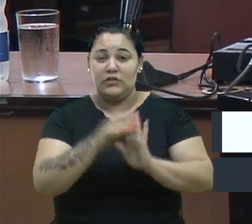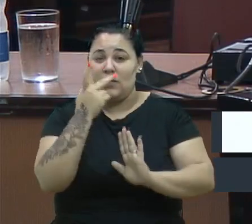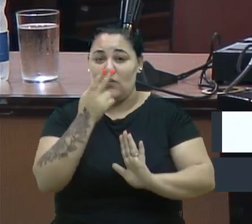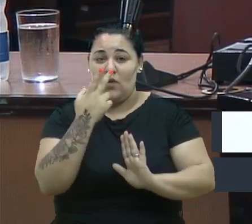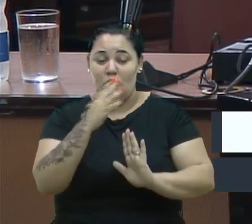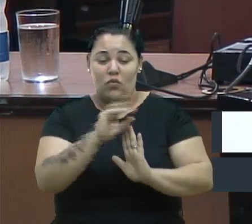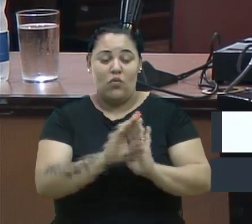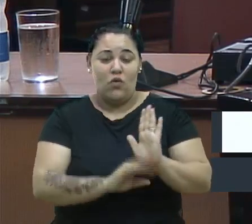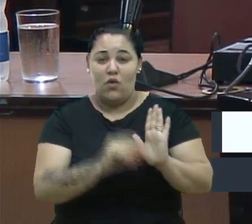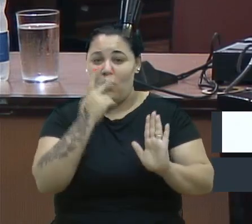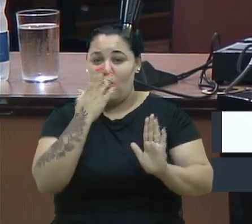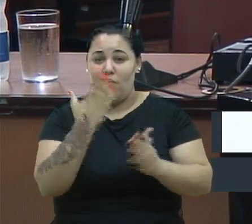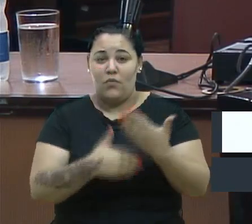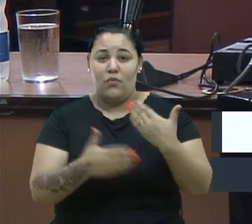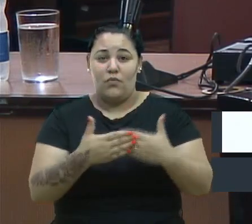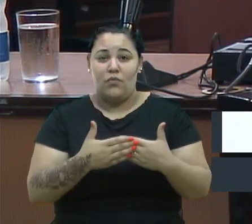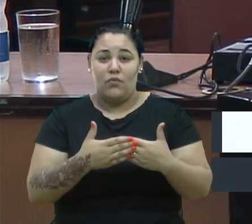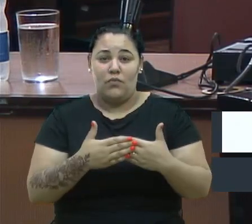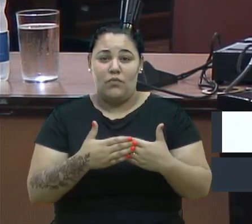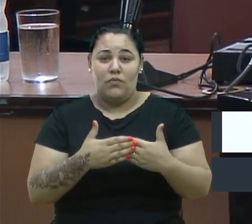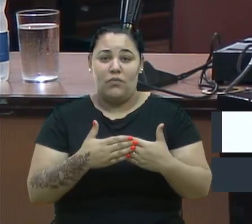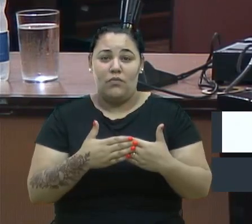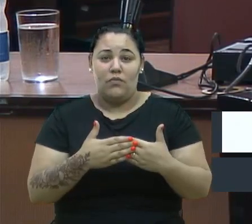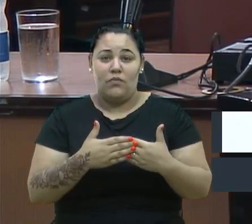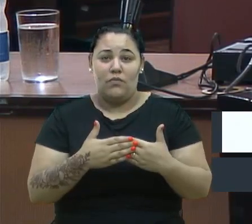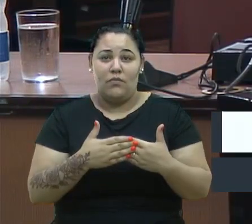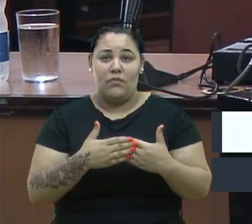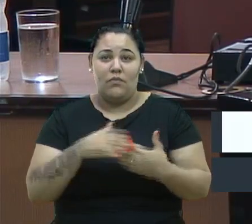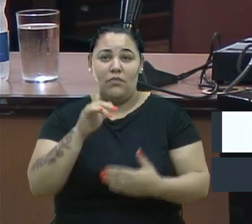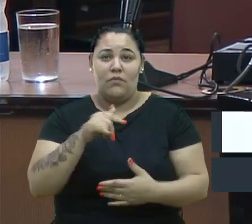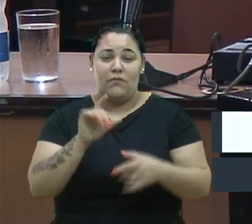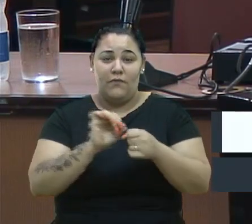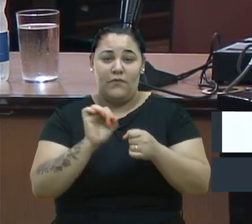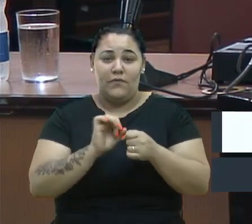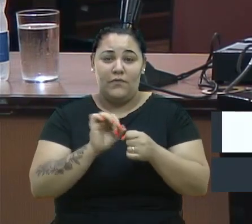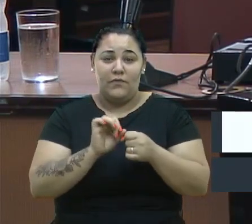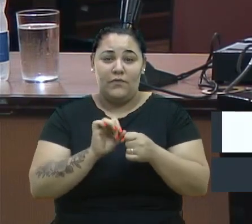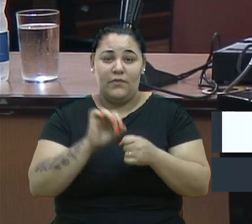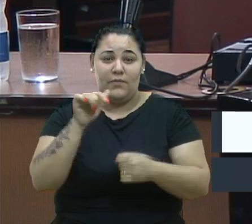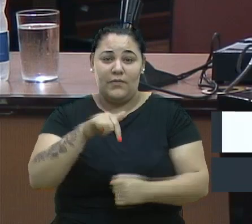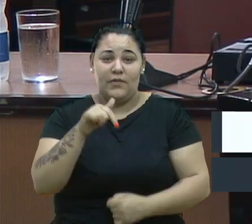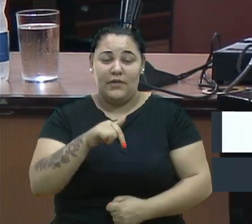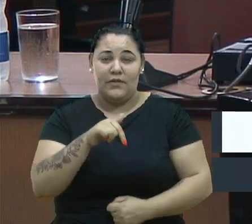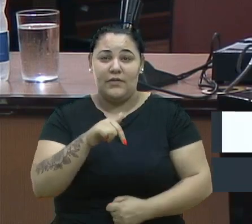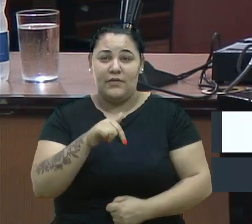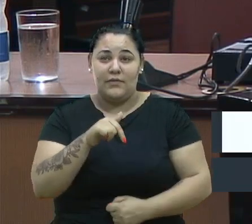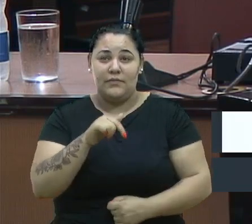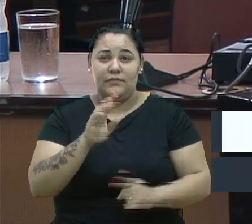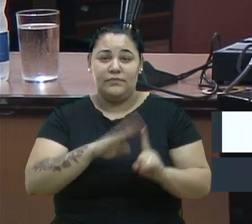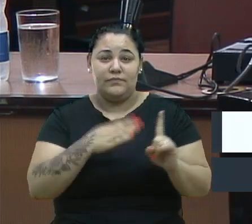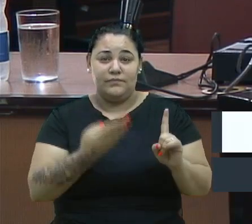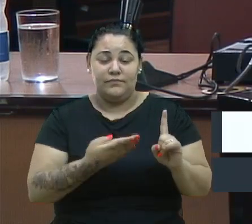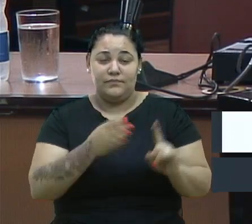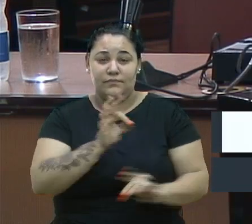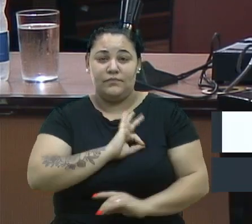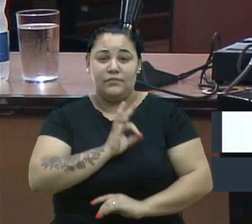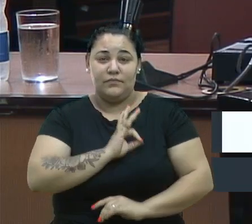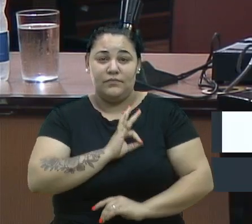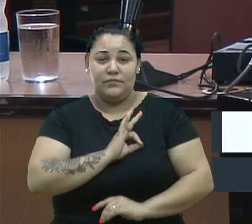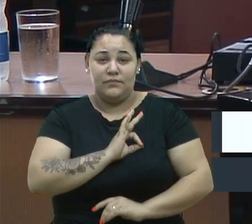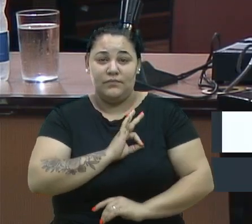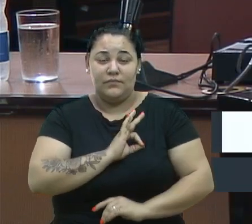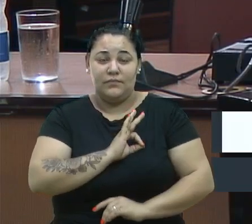todos. Senhor presidente, senhoras e senhores vereadores, fazemos esse voto de louvor de forma a homenagear os policiais